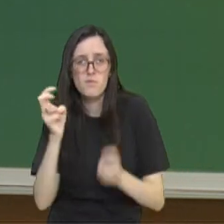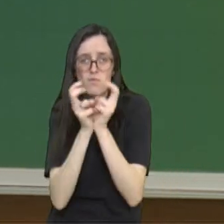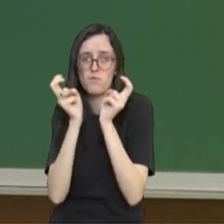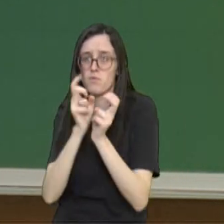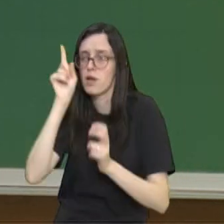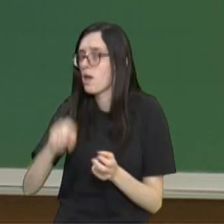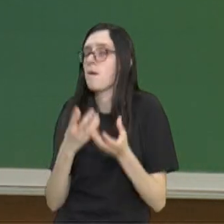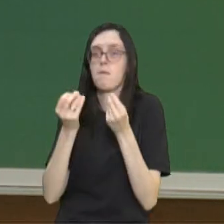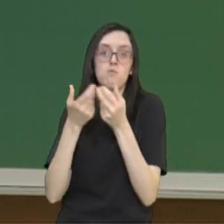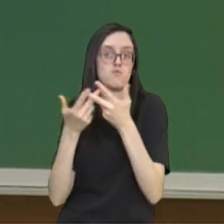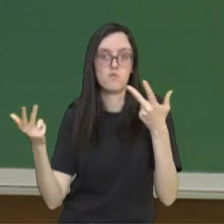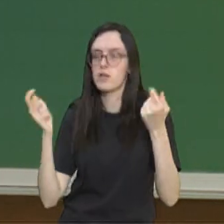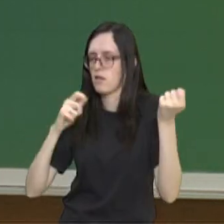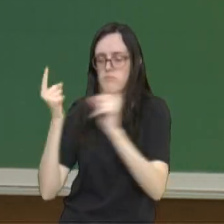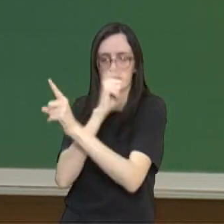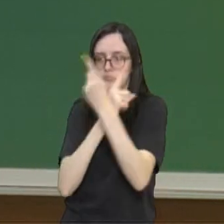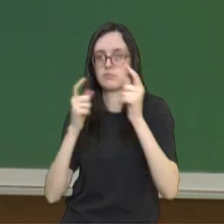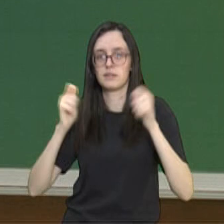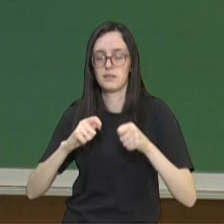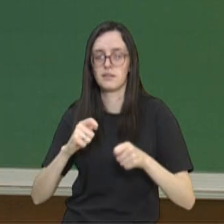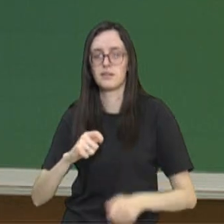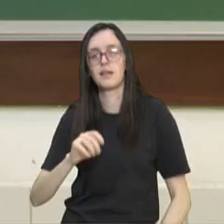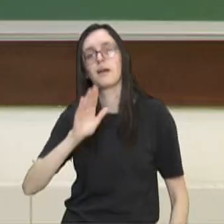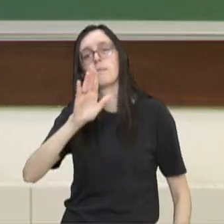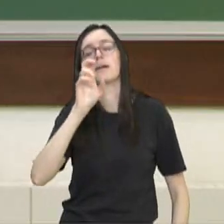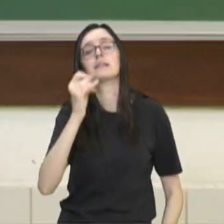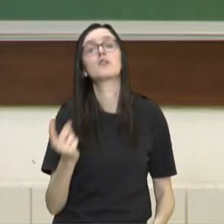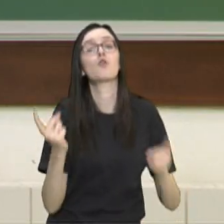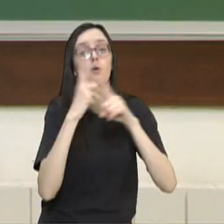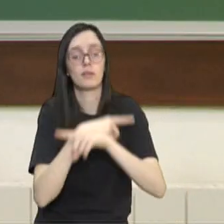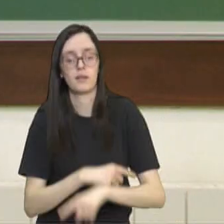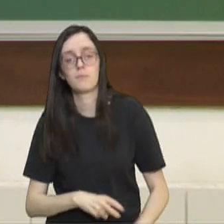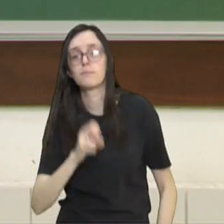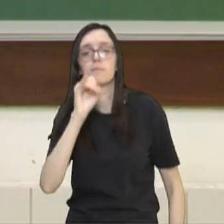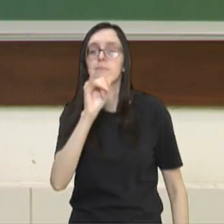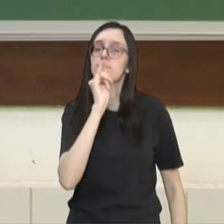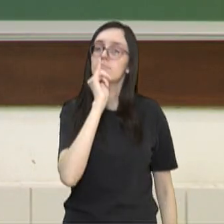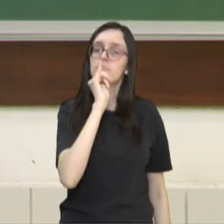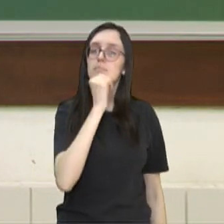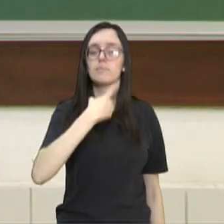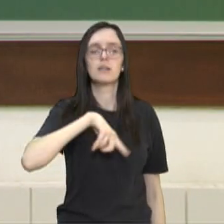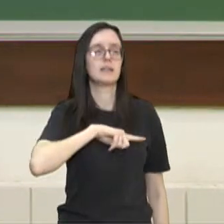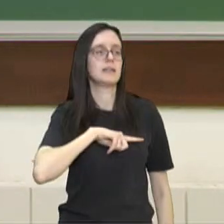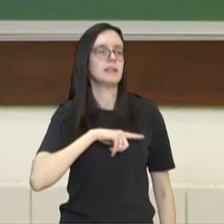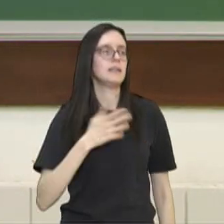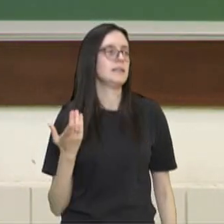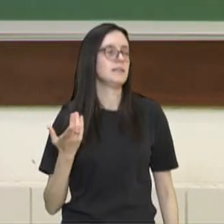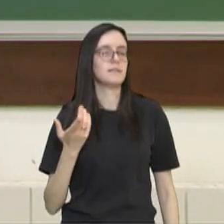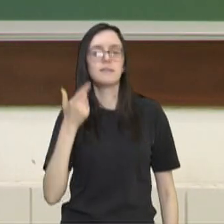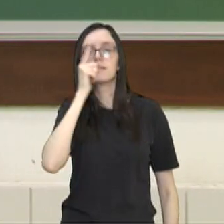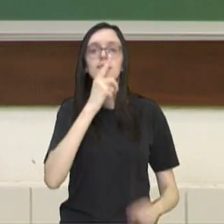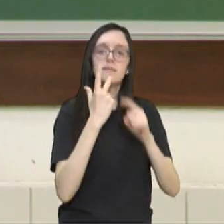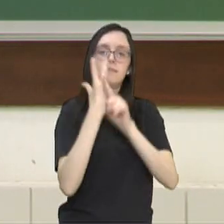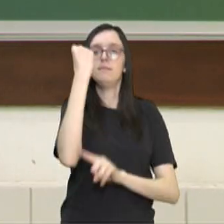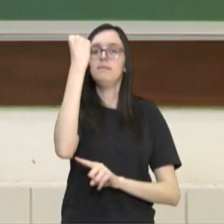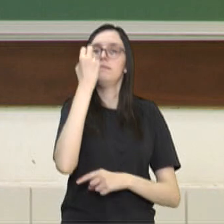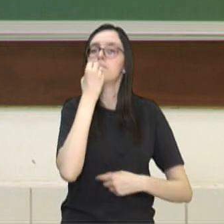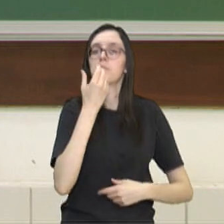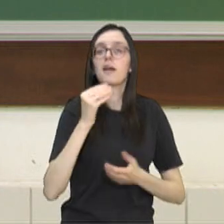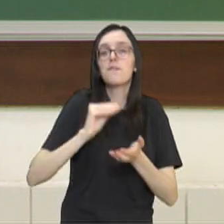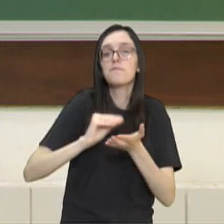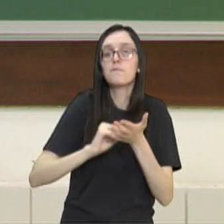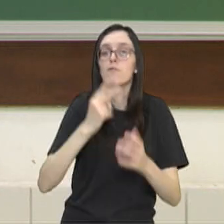ou numa situação de defesa. Um exemplo que a prof costuma falar é a questão da tática, né? Quando faltam, digamos assim,